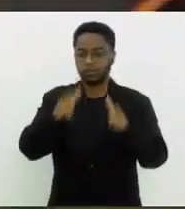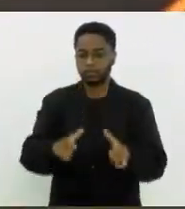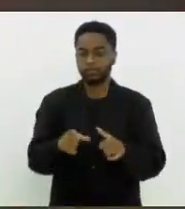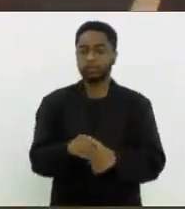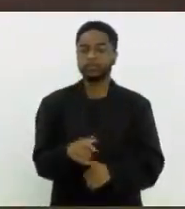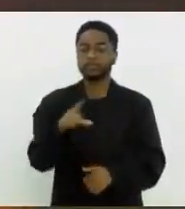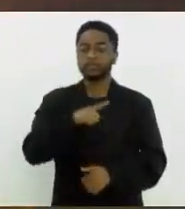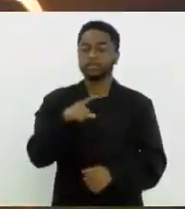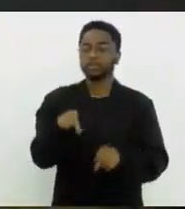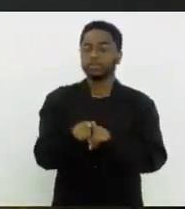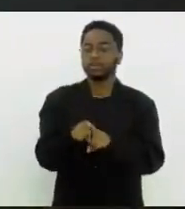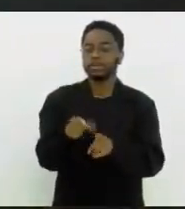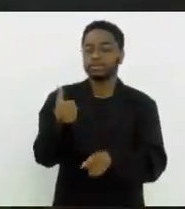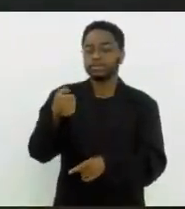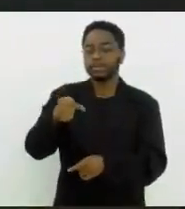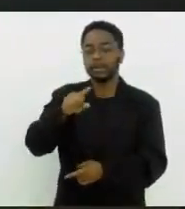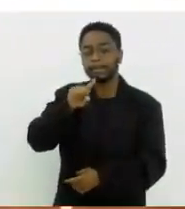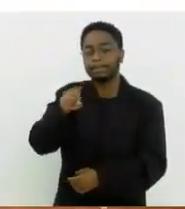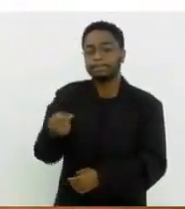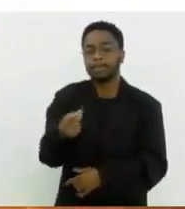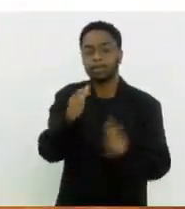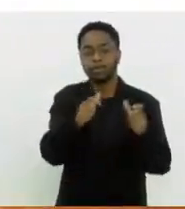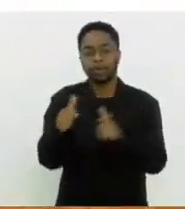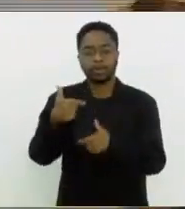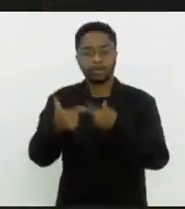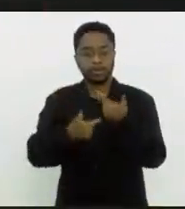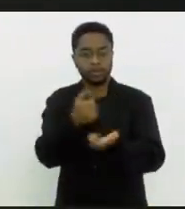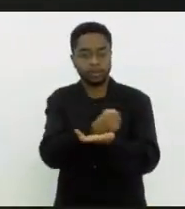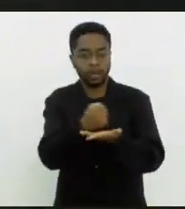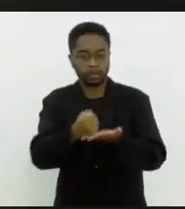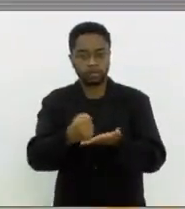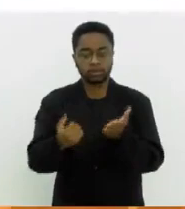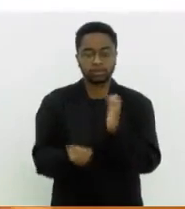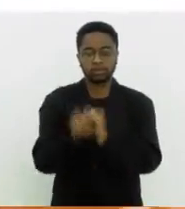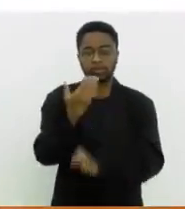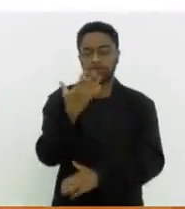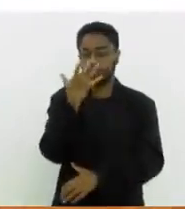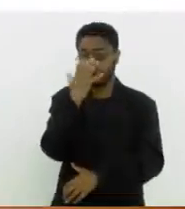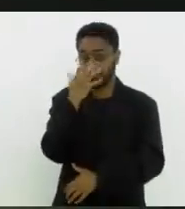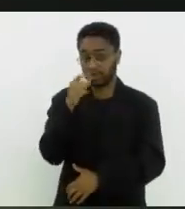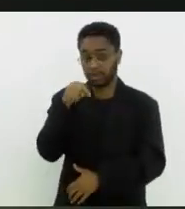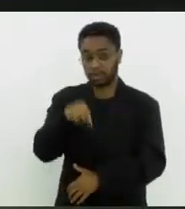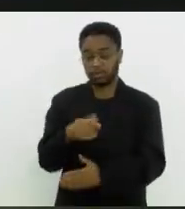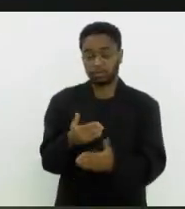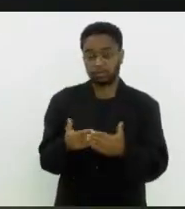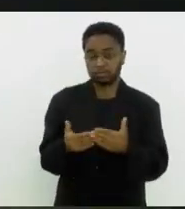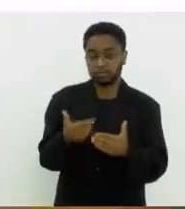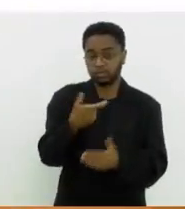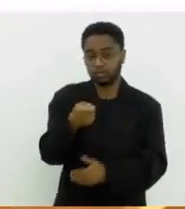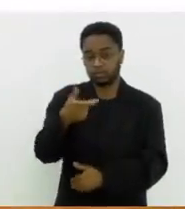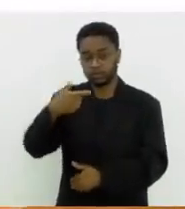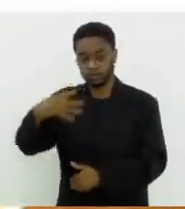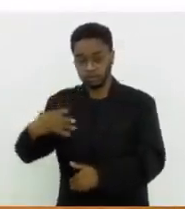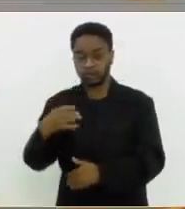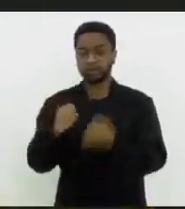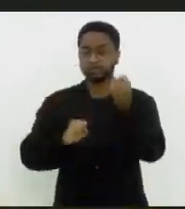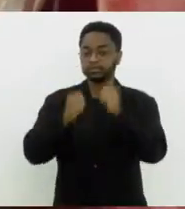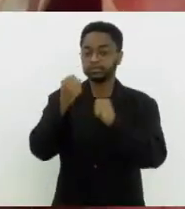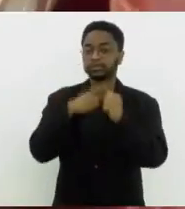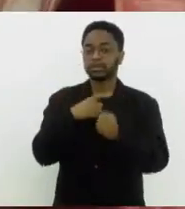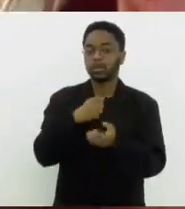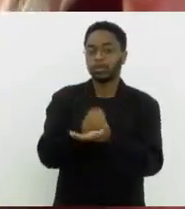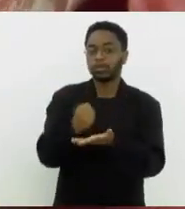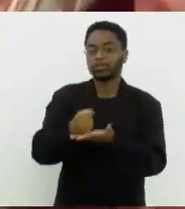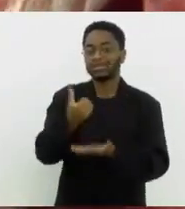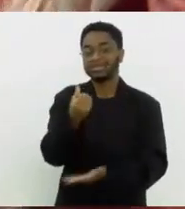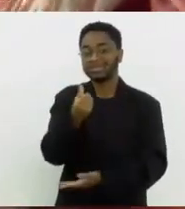postos de trabalho com carteira assinada criados no estado do Rio de Janeiro em fevereiro deste ano, a indústria foi a responsável por quase 6 mil.